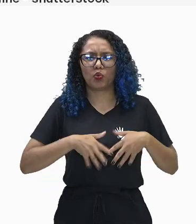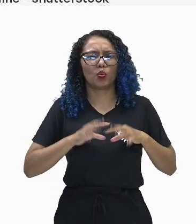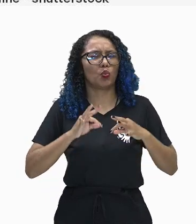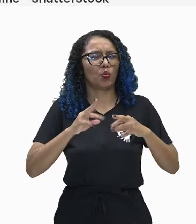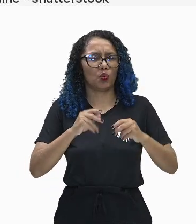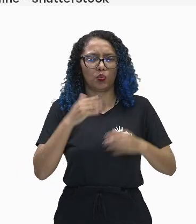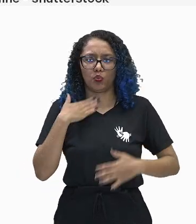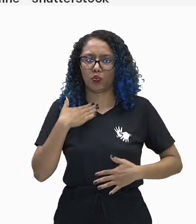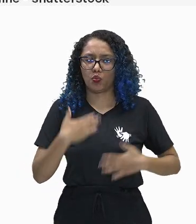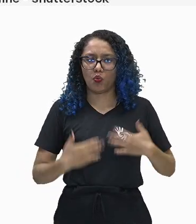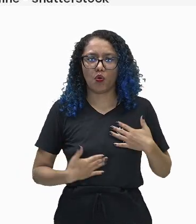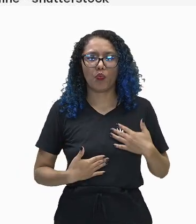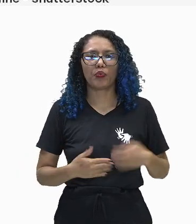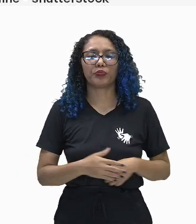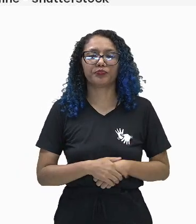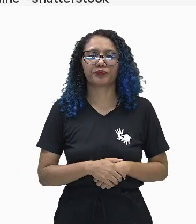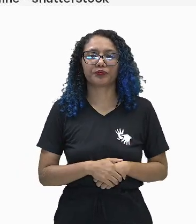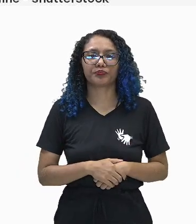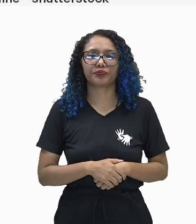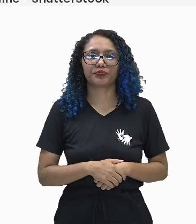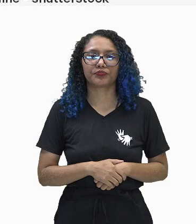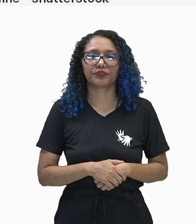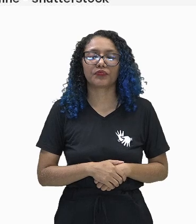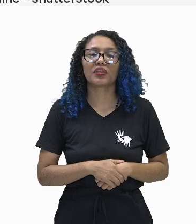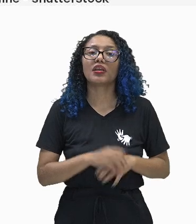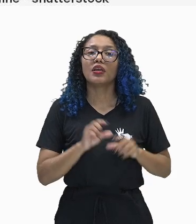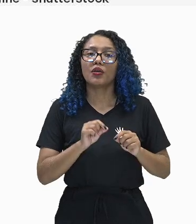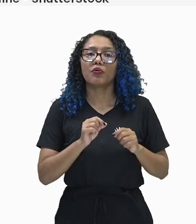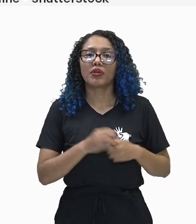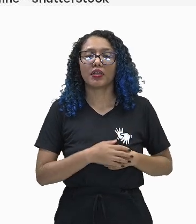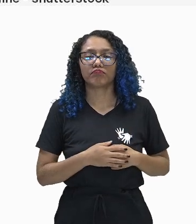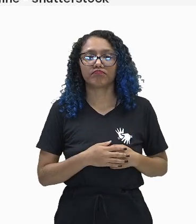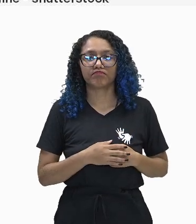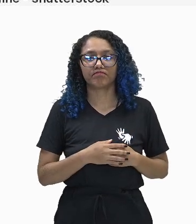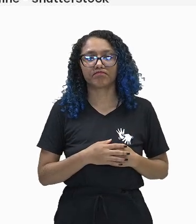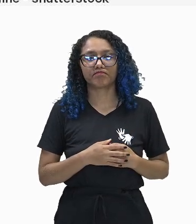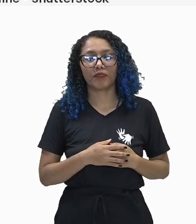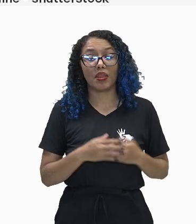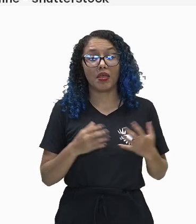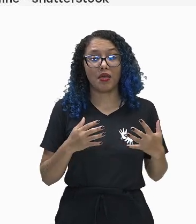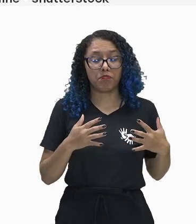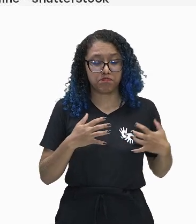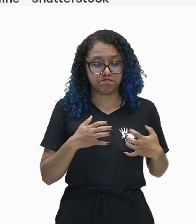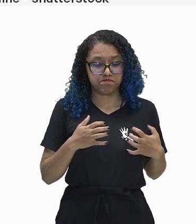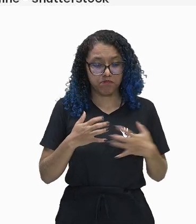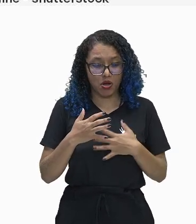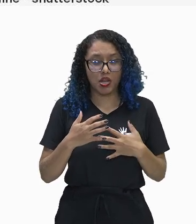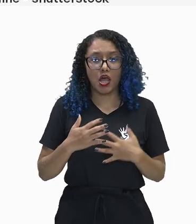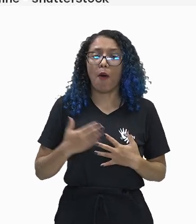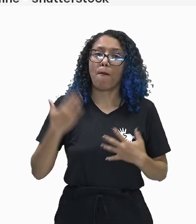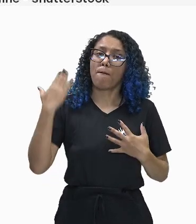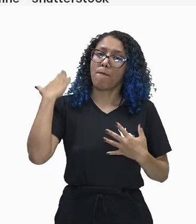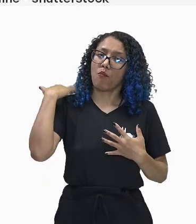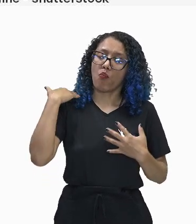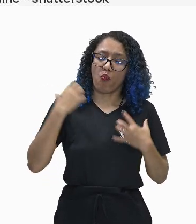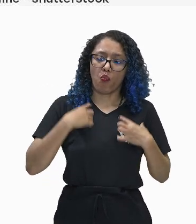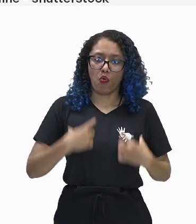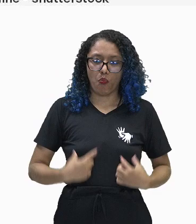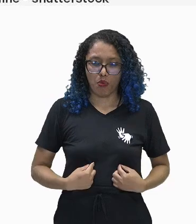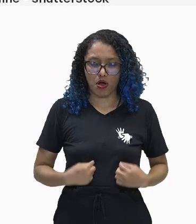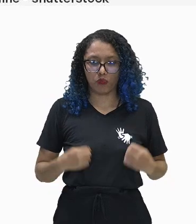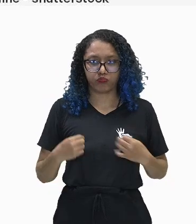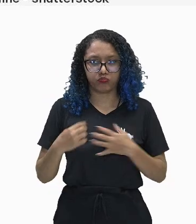do coração ele vai ser bombeado para os pulmões, por onde ele vai eliminar esse gás carbônico ali por meio dos